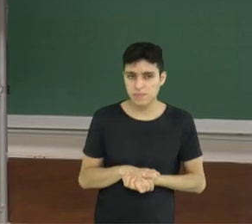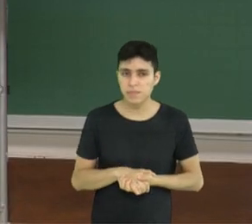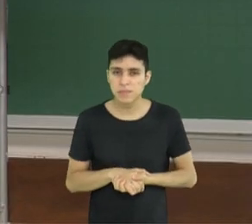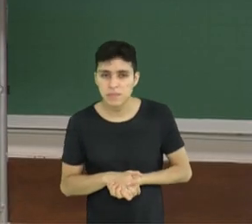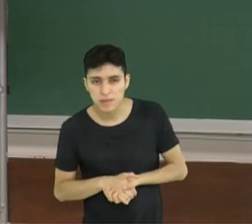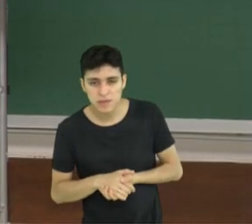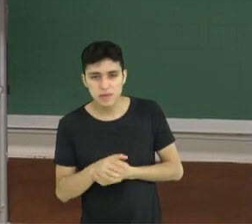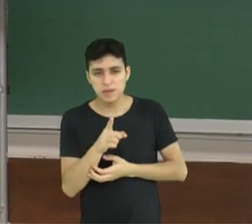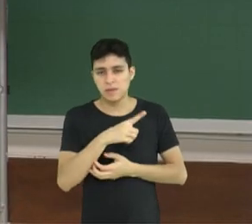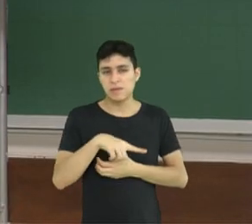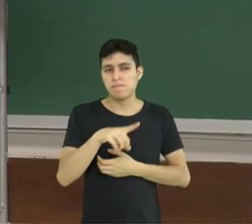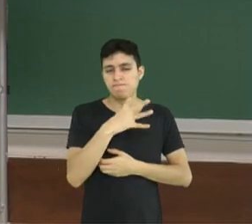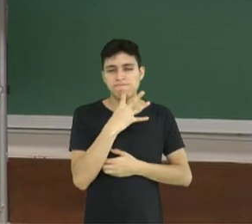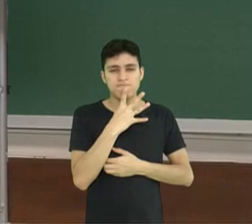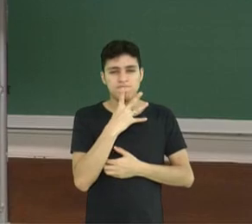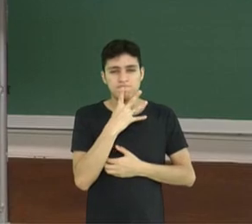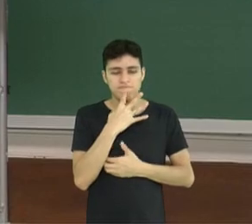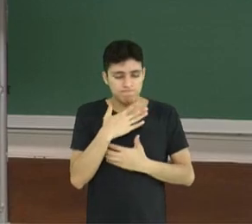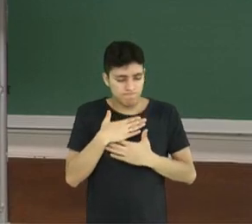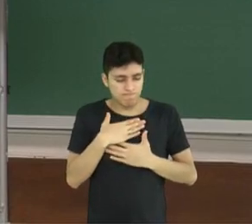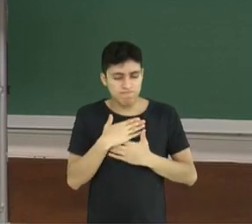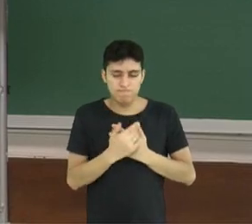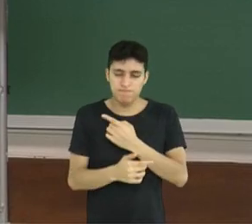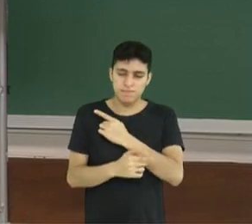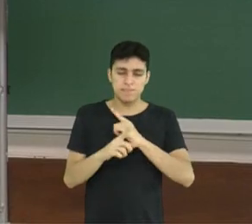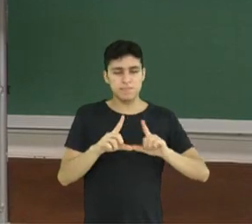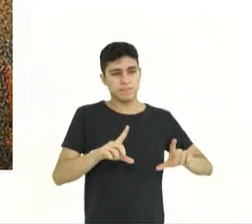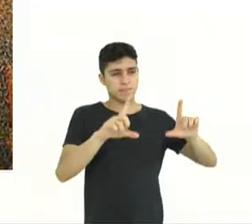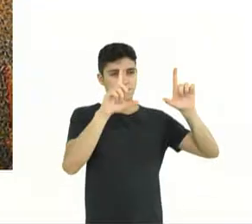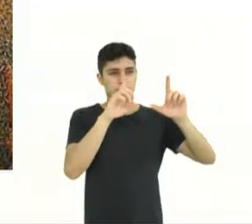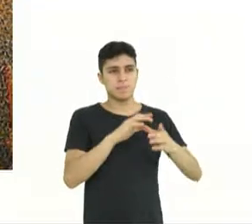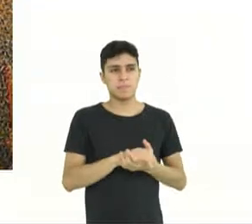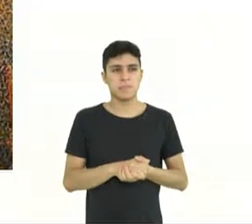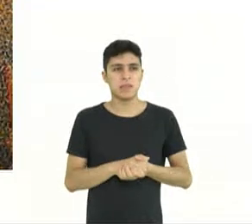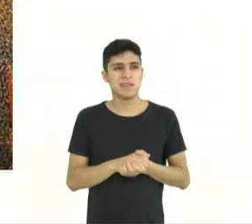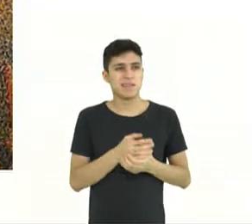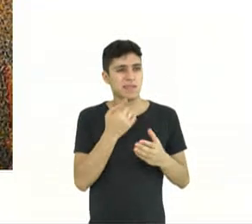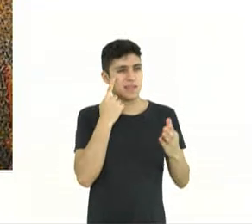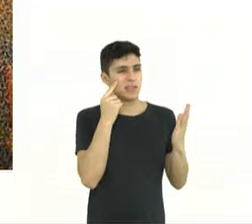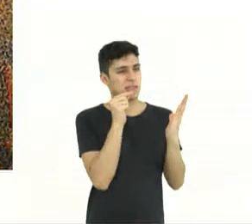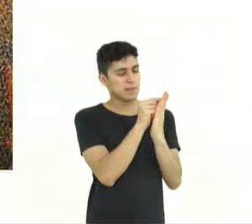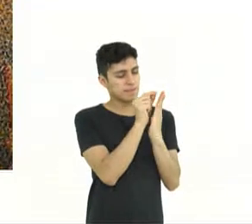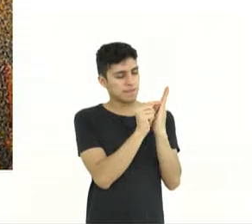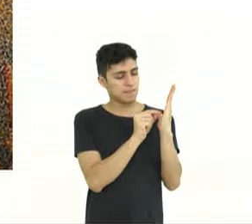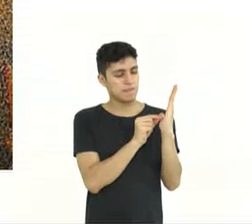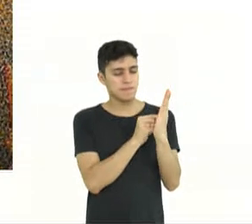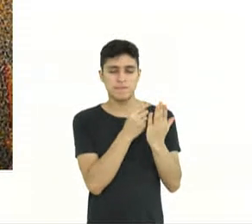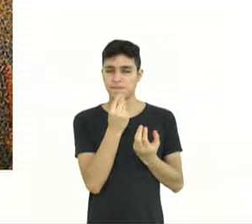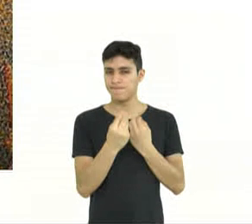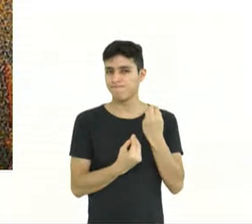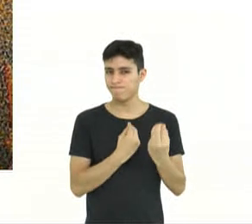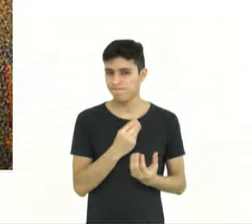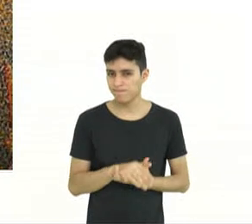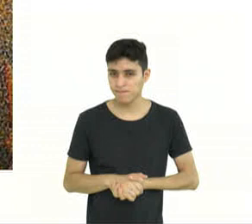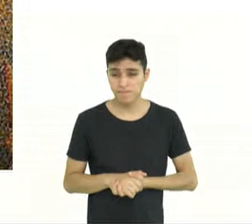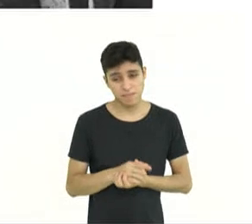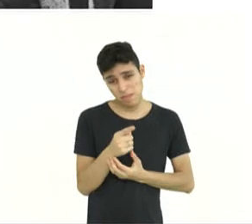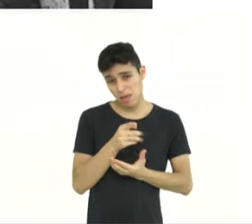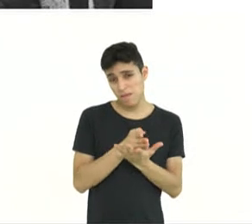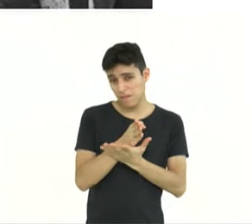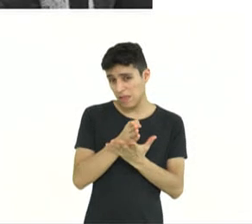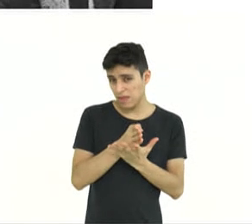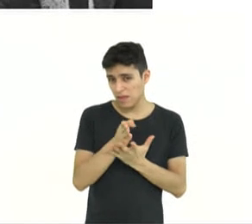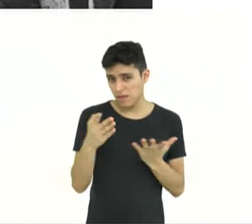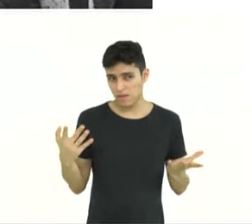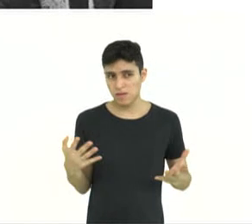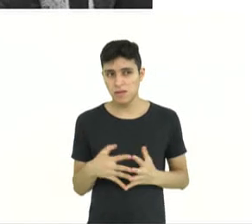muito meio do quadro do domingo lá mas eu gosto muito desse quadro eu sei que tiver bem a ideia de pontilhar né é uma vertente